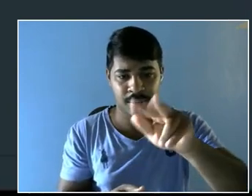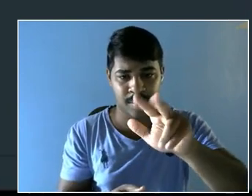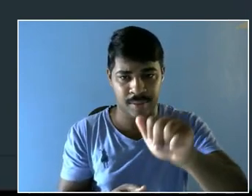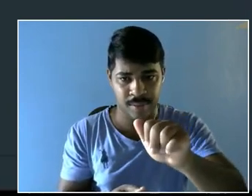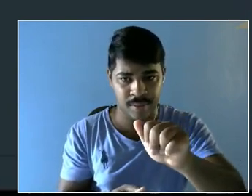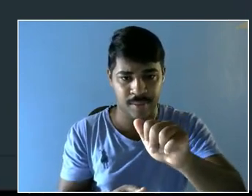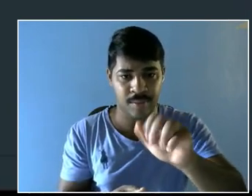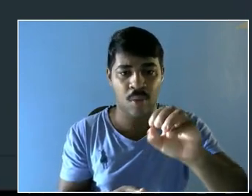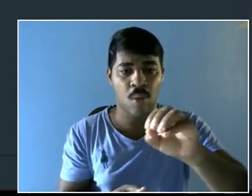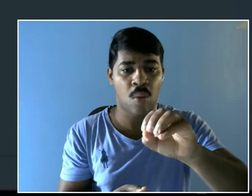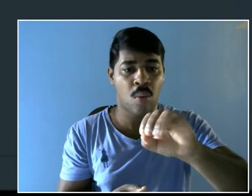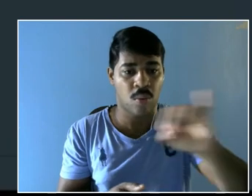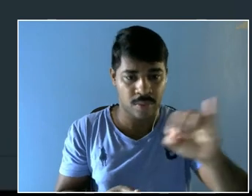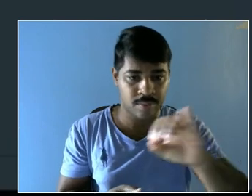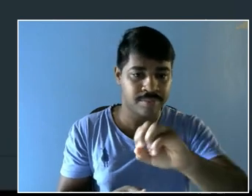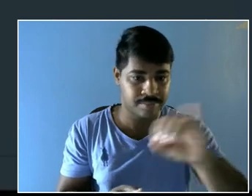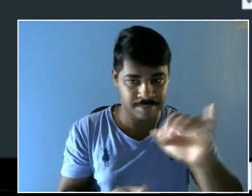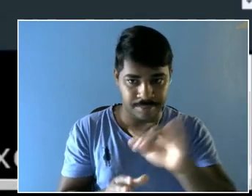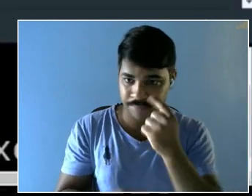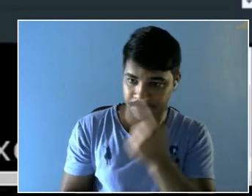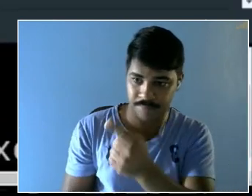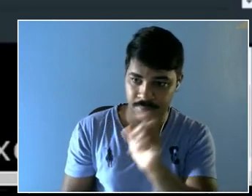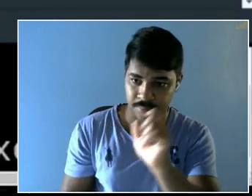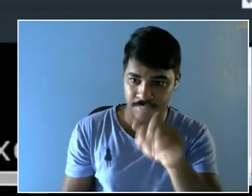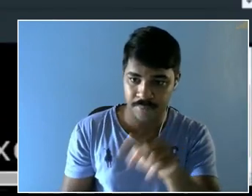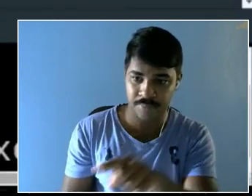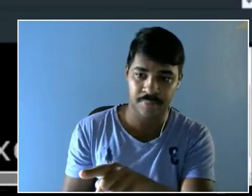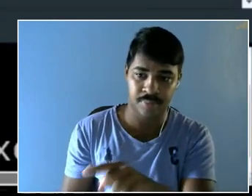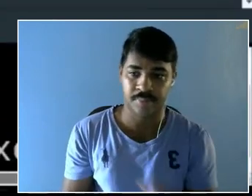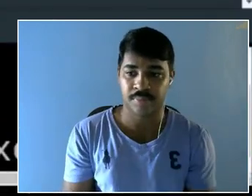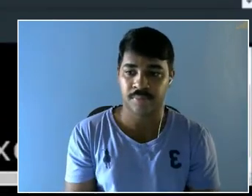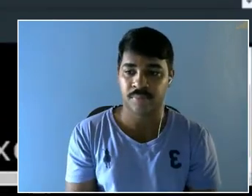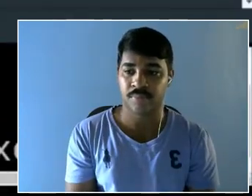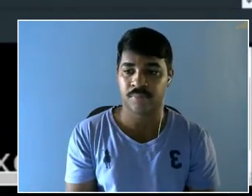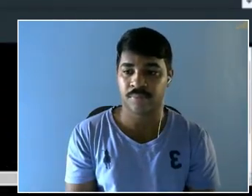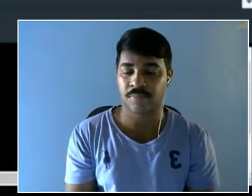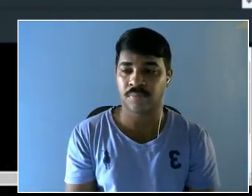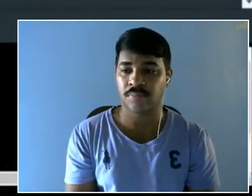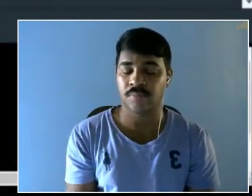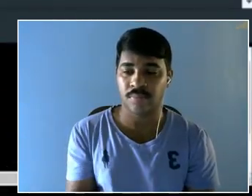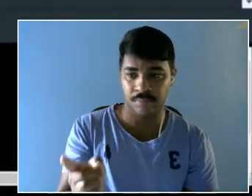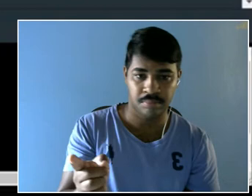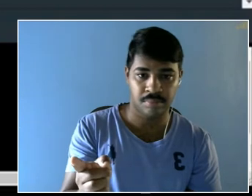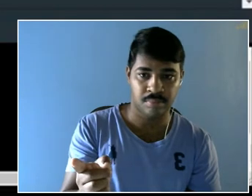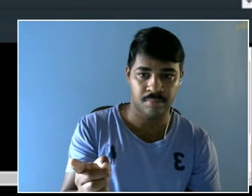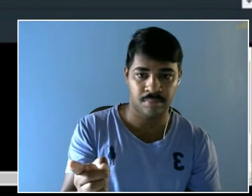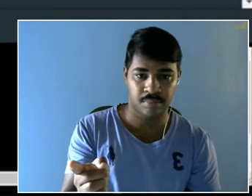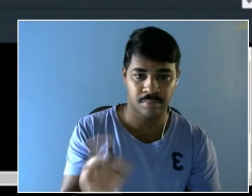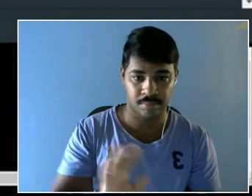barra N para pular a linha. Se executar isso daqui, ele vai lá e diz oi,